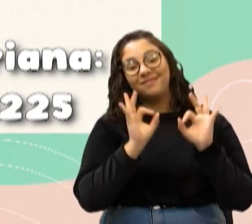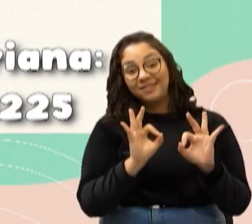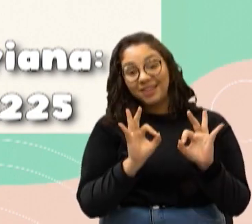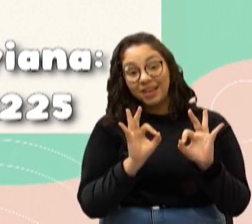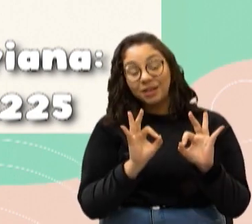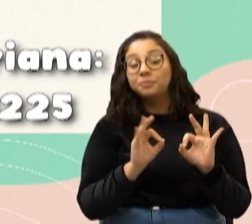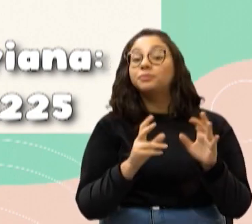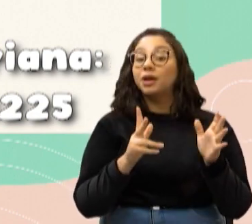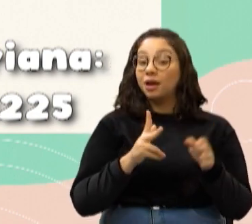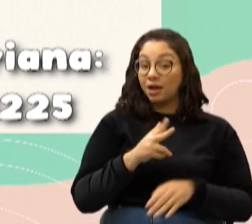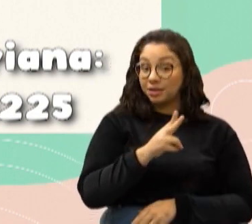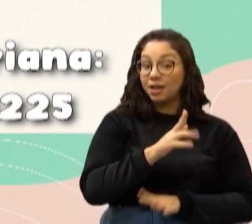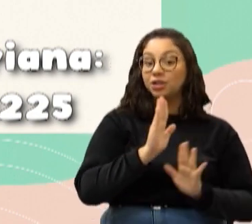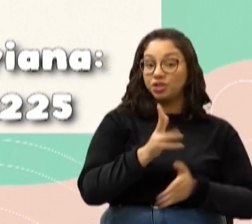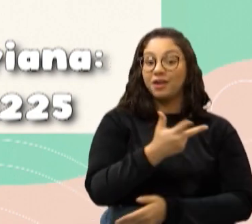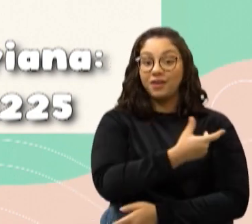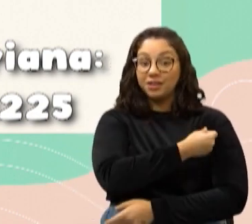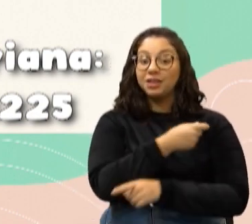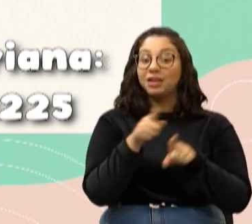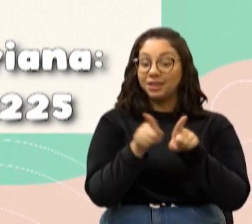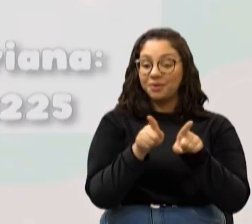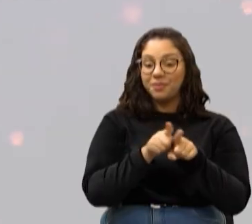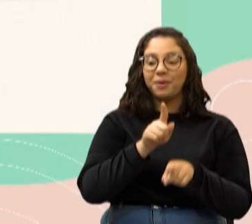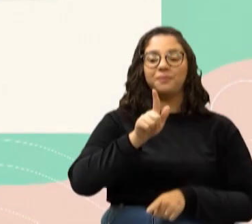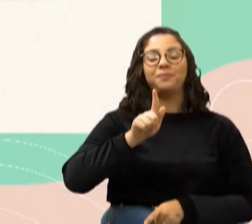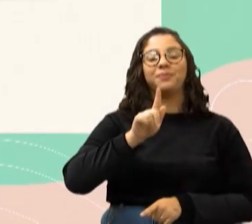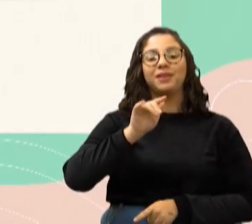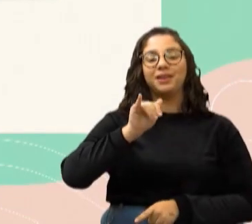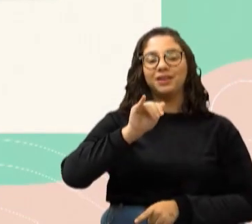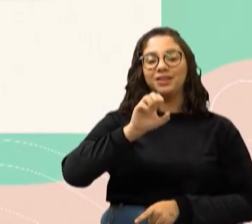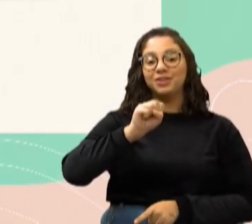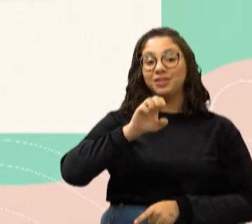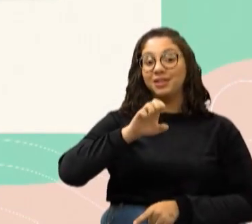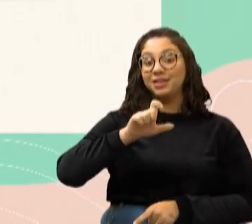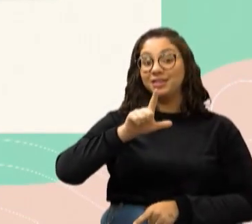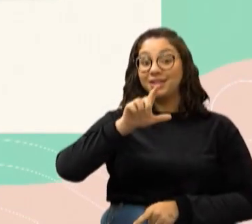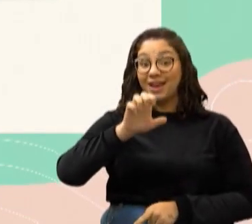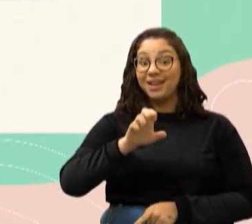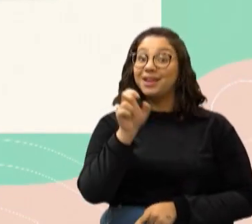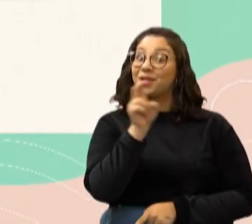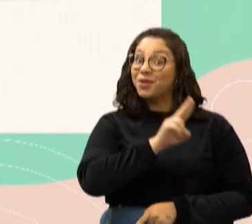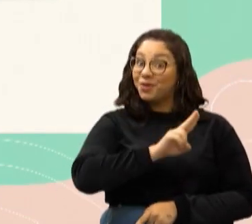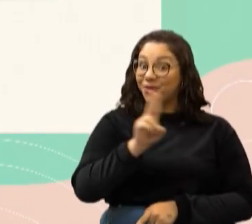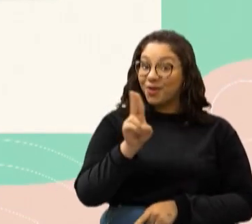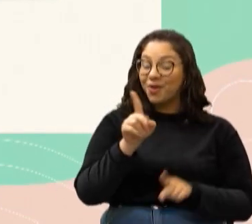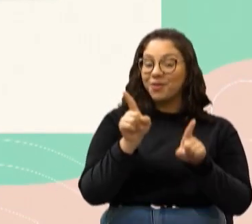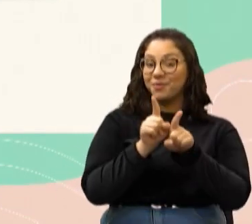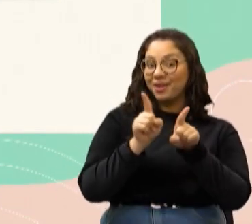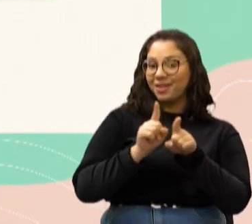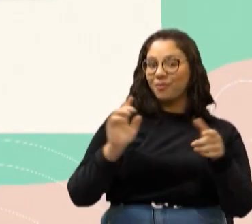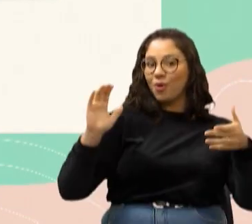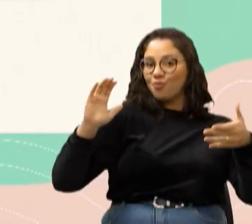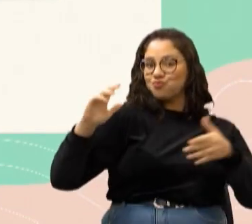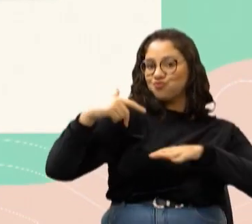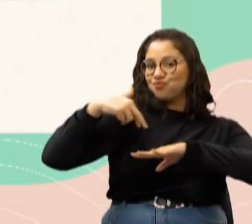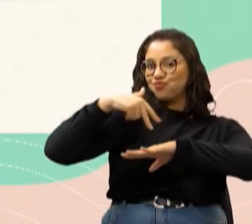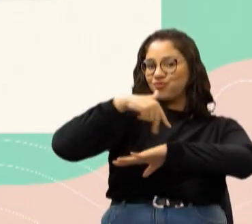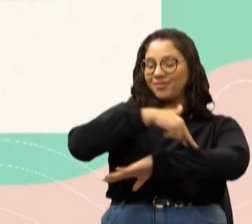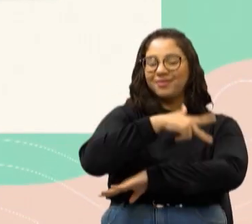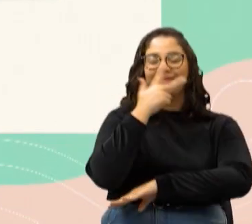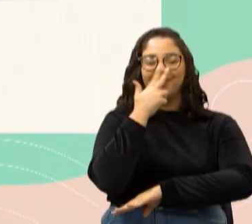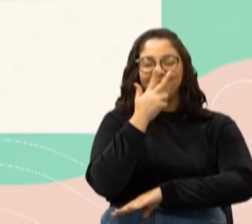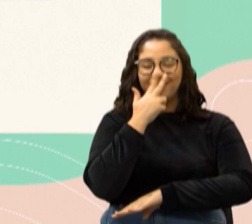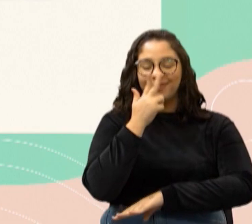ótima companhia. Ela está castrada e vacinada. Gisele, essa cadelinha com nome e porte de